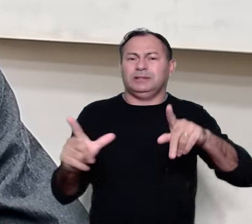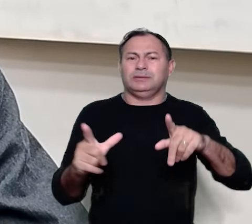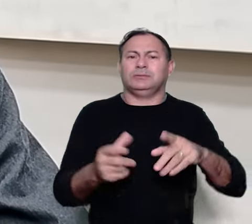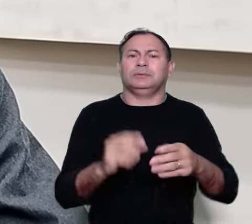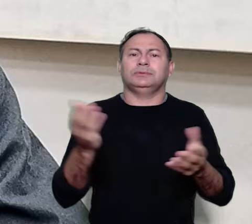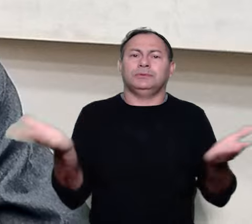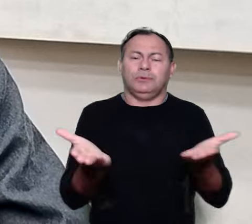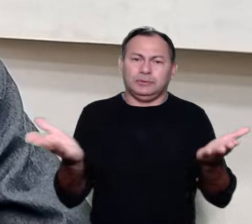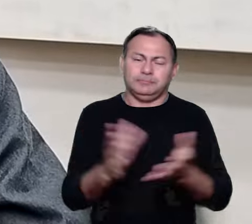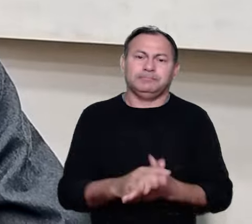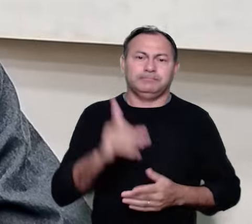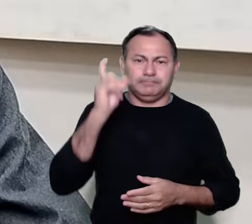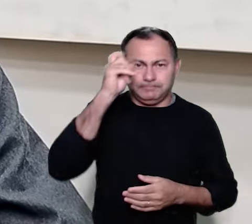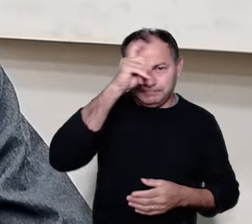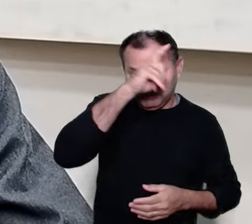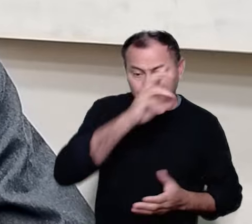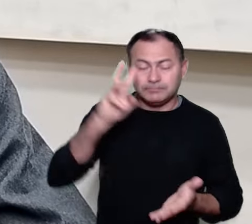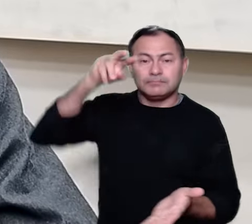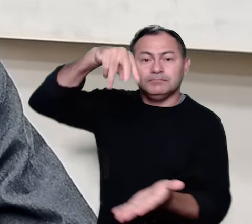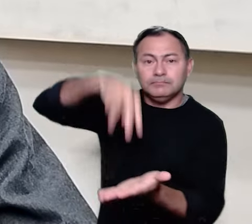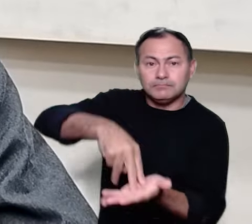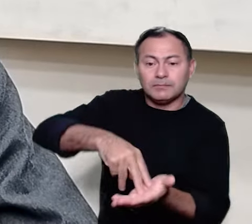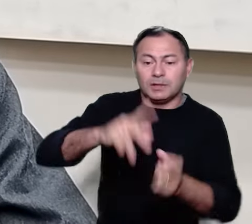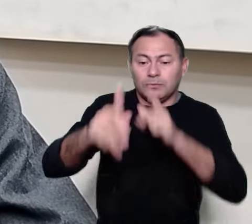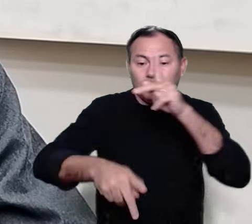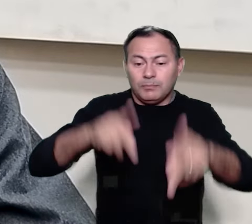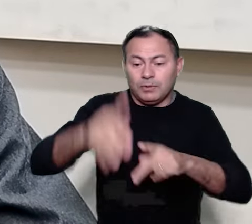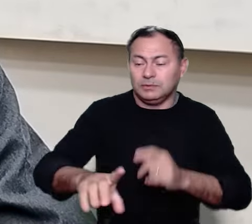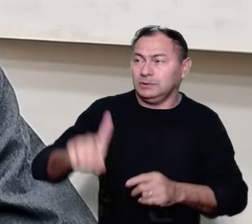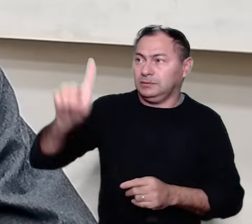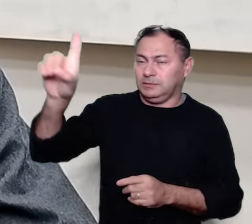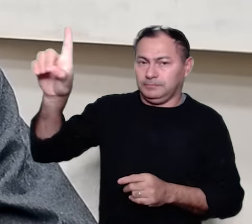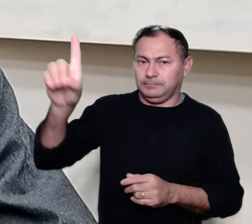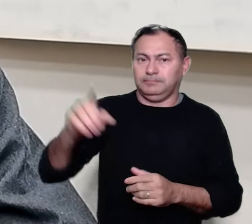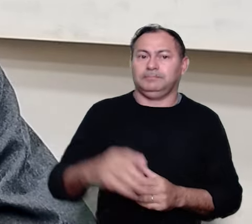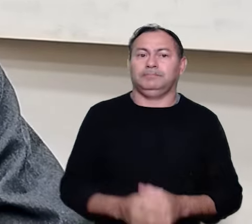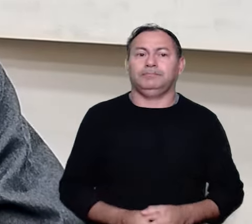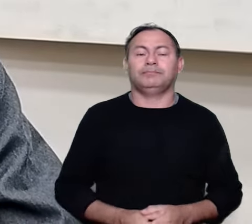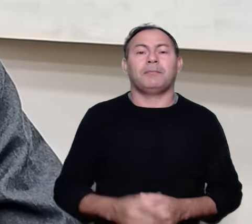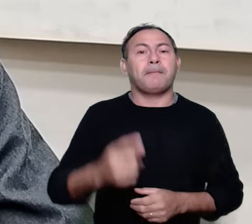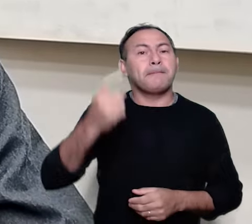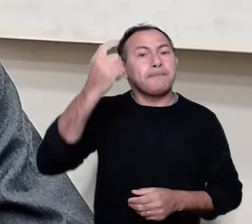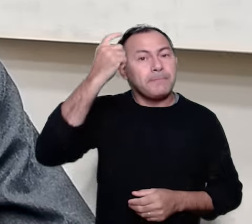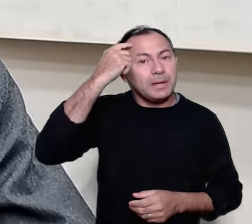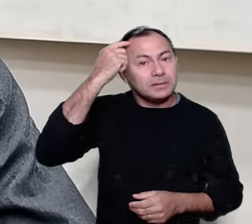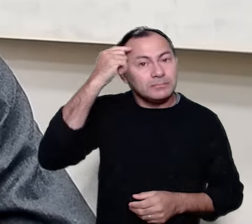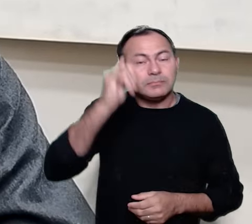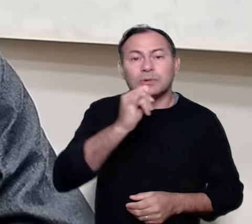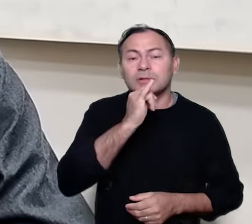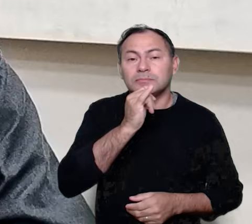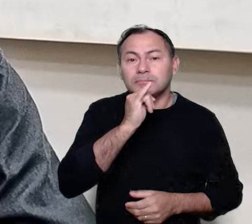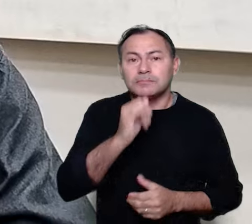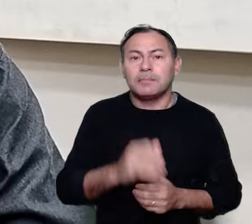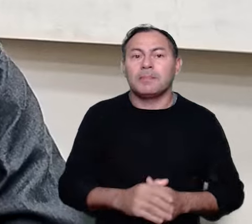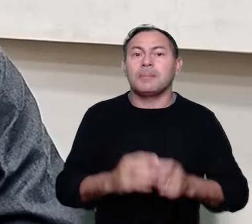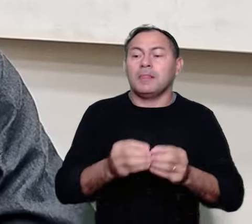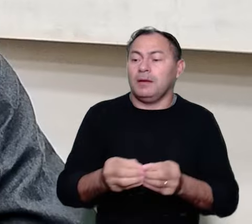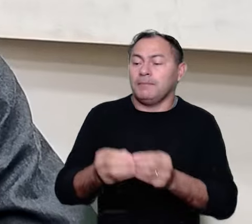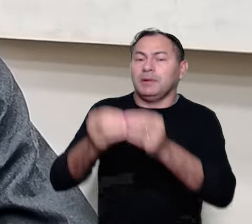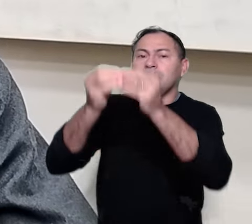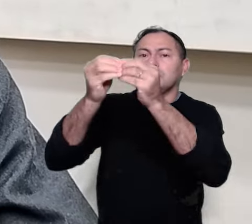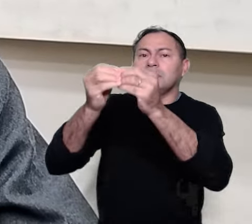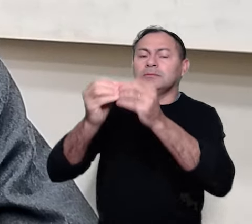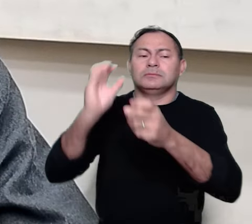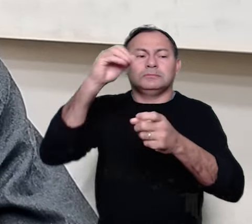atual, o que dificulta a participação do povo de Deus. Pensemos, por exemplo, nas